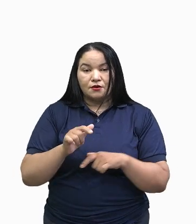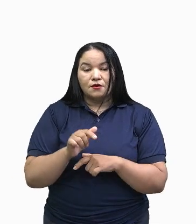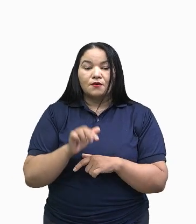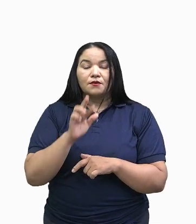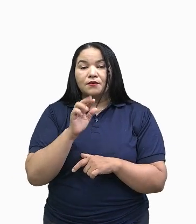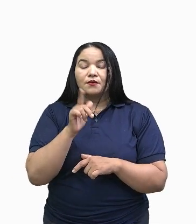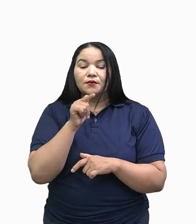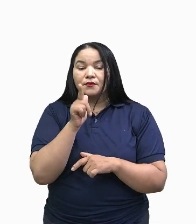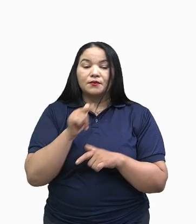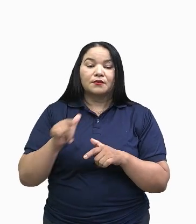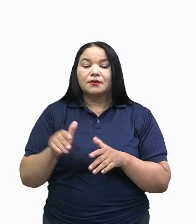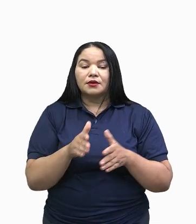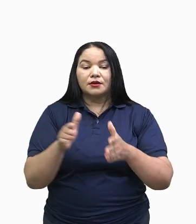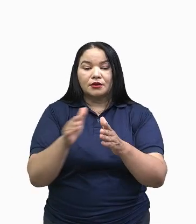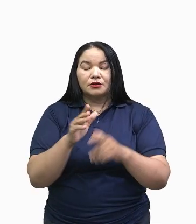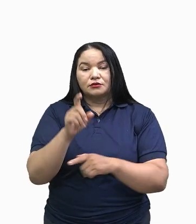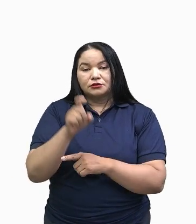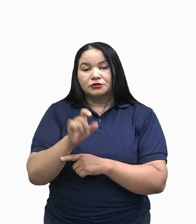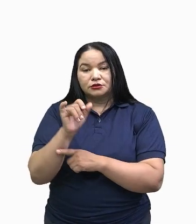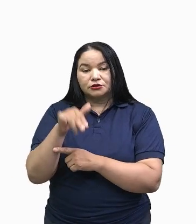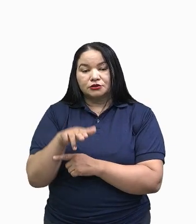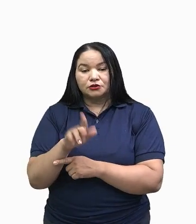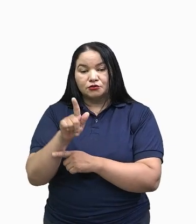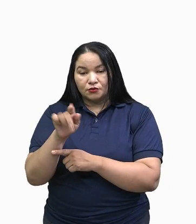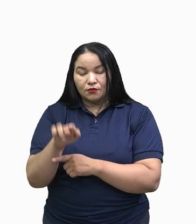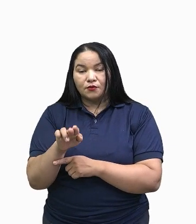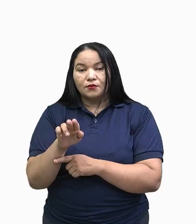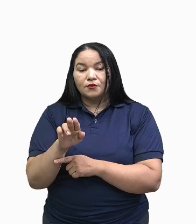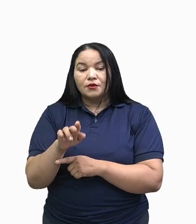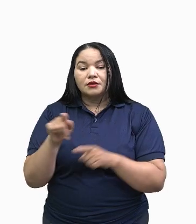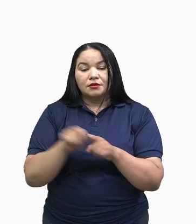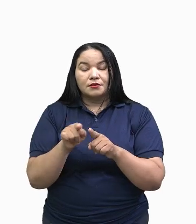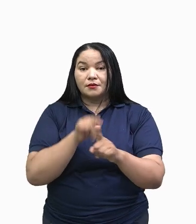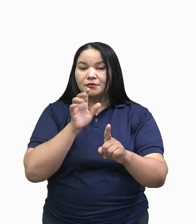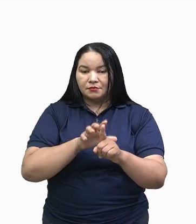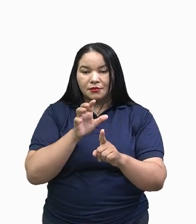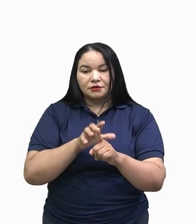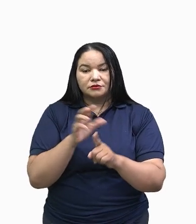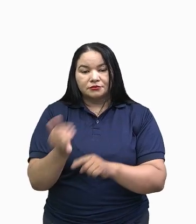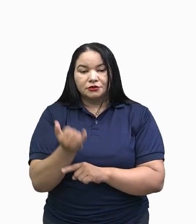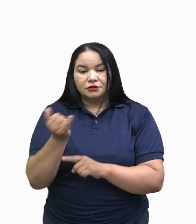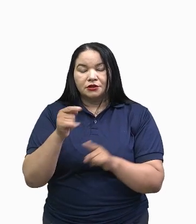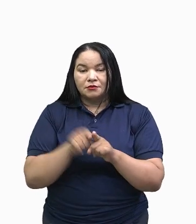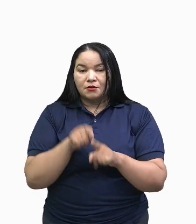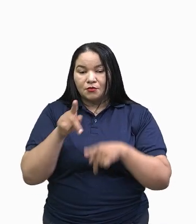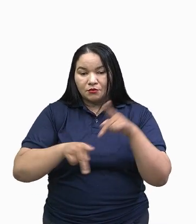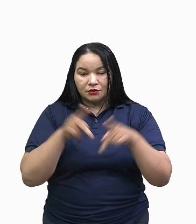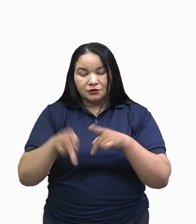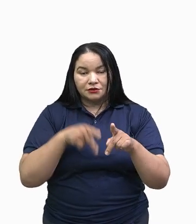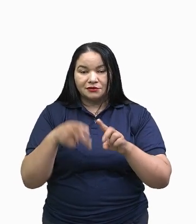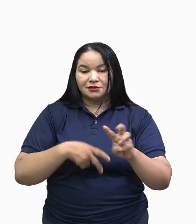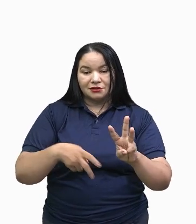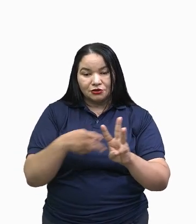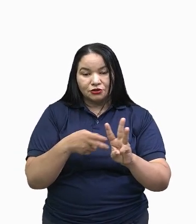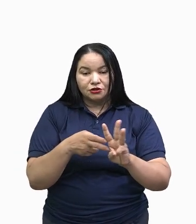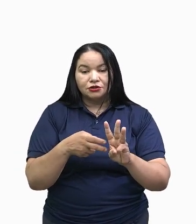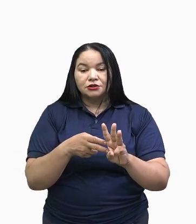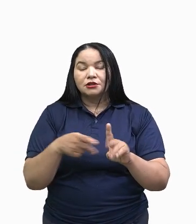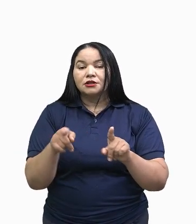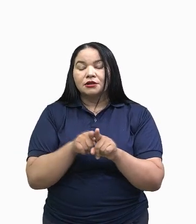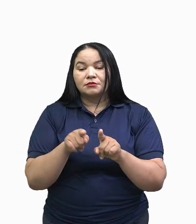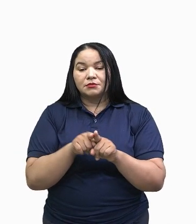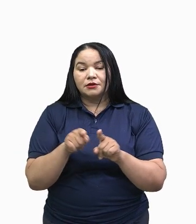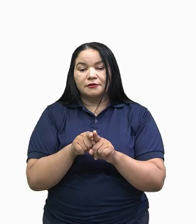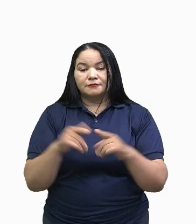Xingu, que teve impactos significativos na época, né, que foi construída, nas populações indígenas